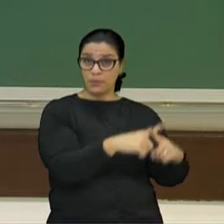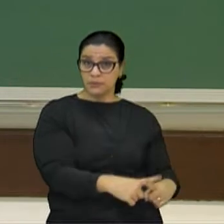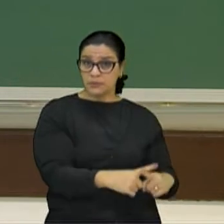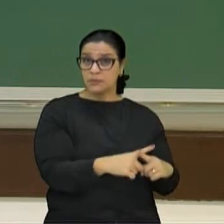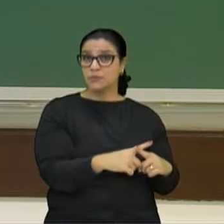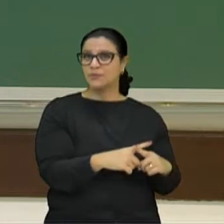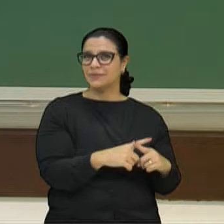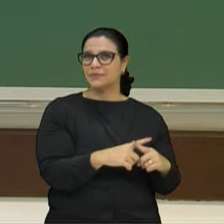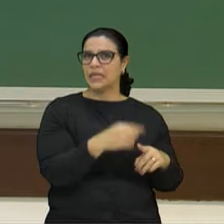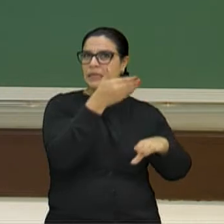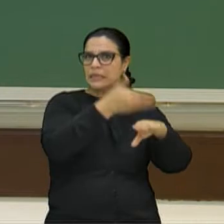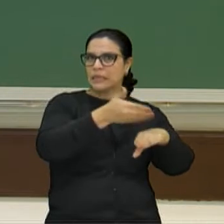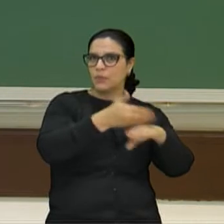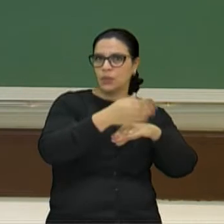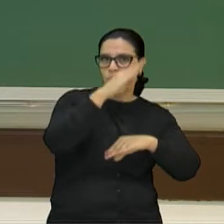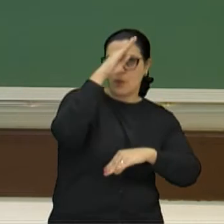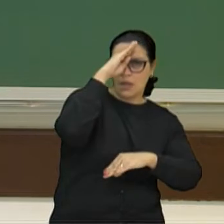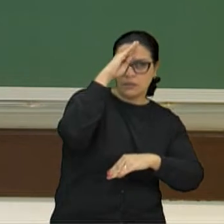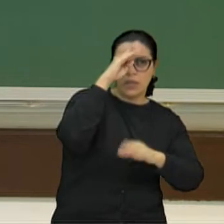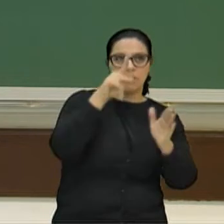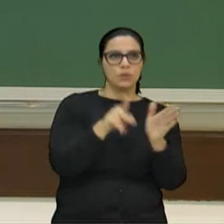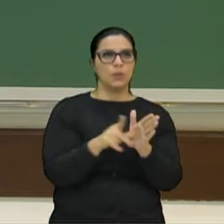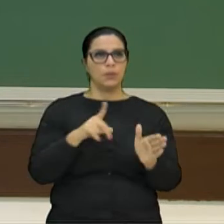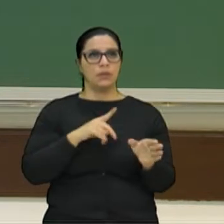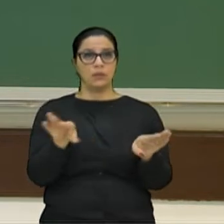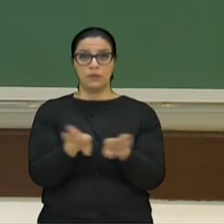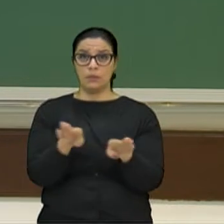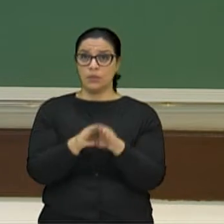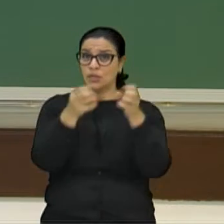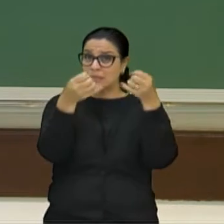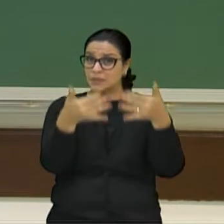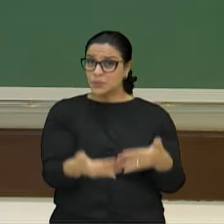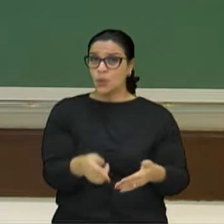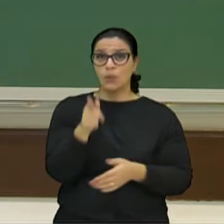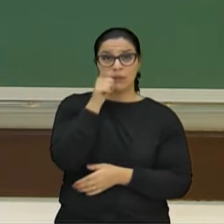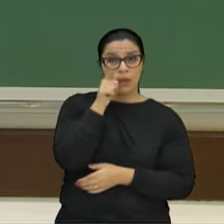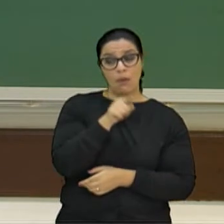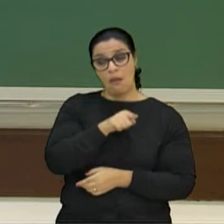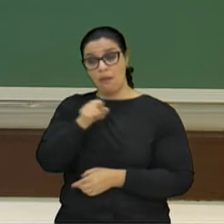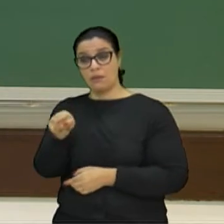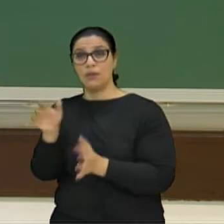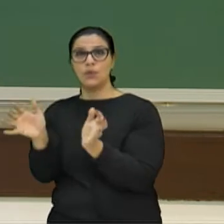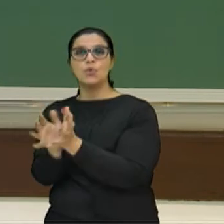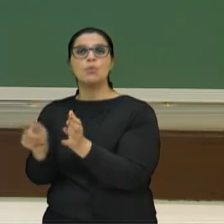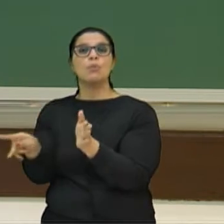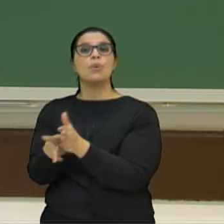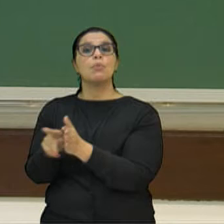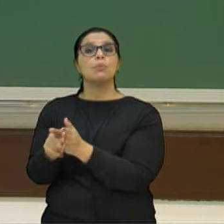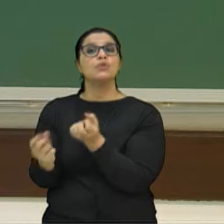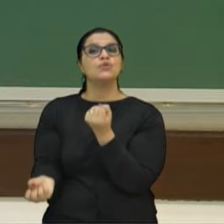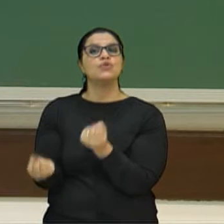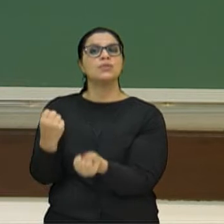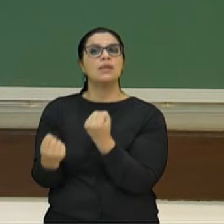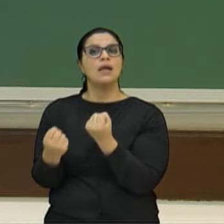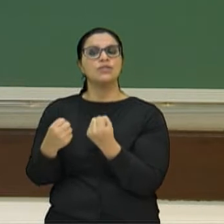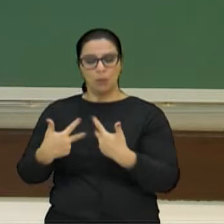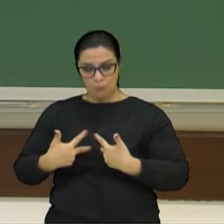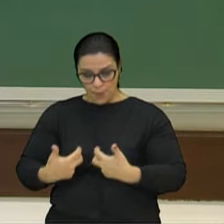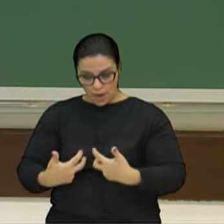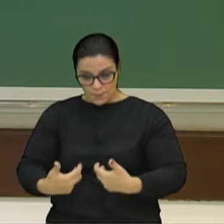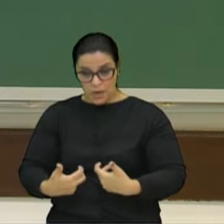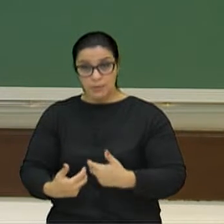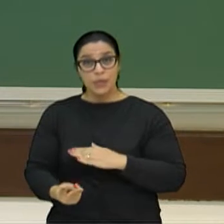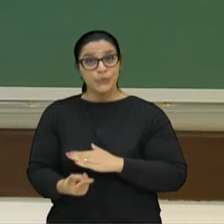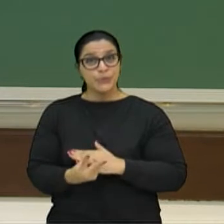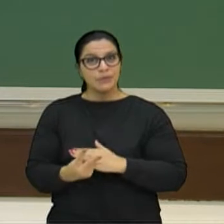daquela ginástica de treinamento militar, como fora trabalhado pelos gregos, e entramos na ginástica de conscientização. É